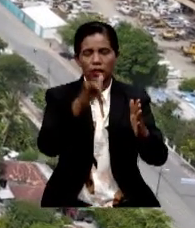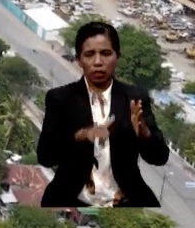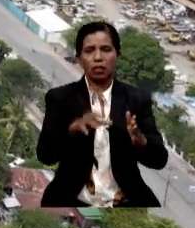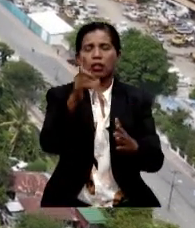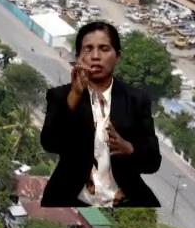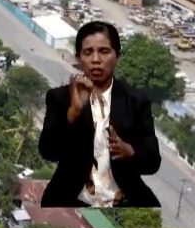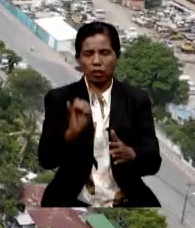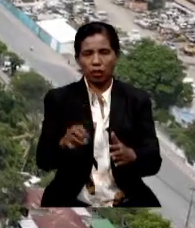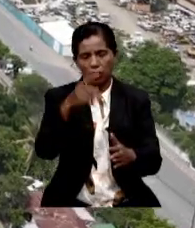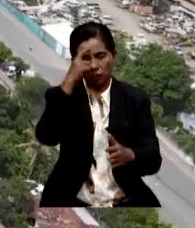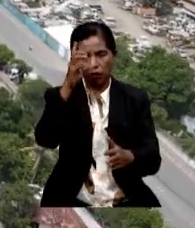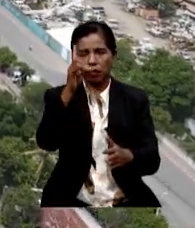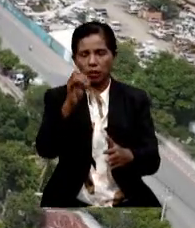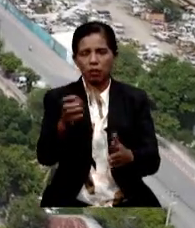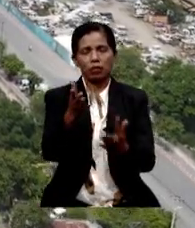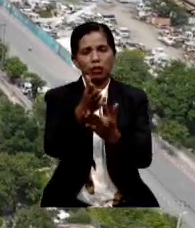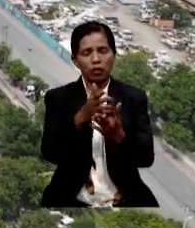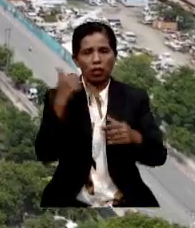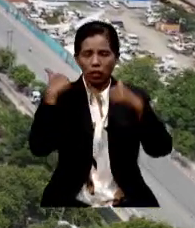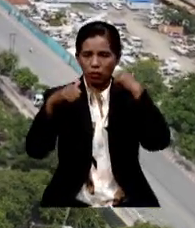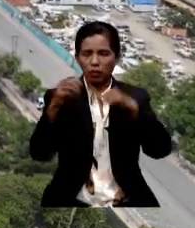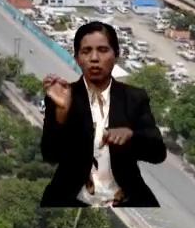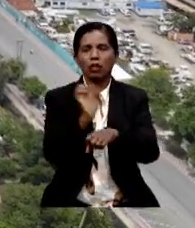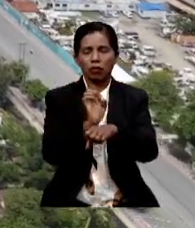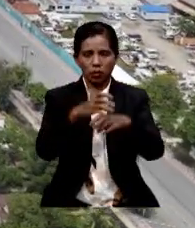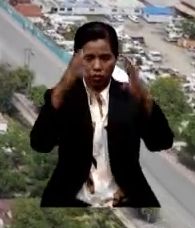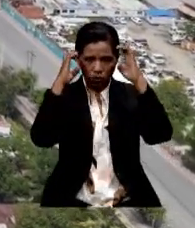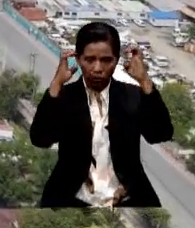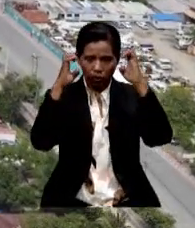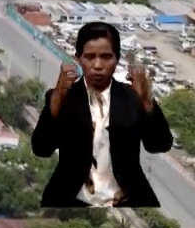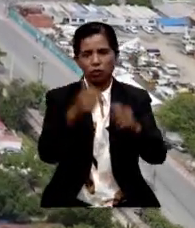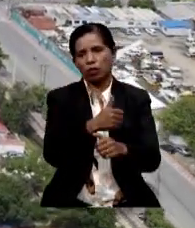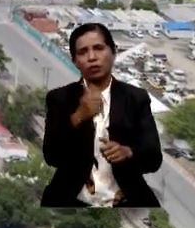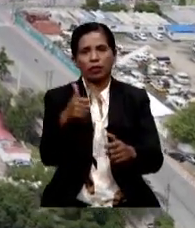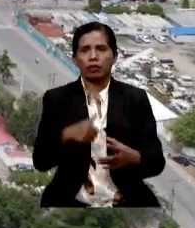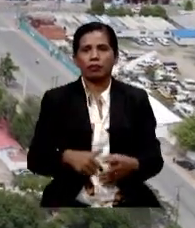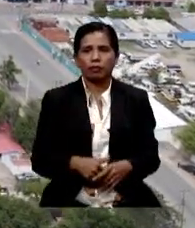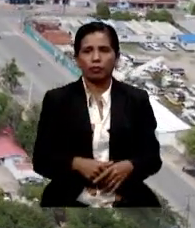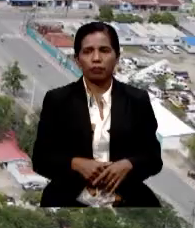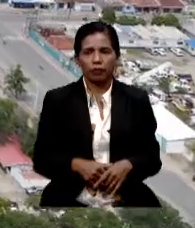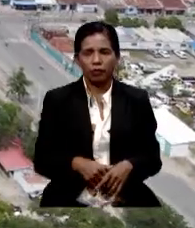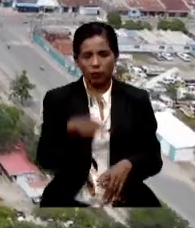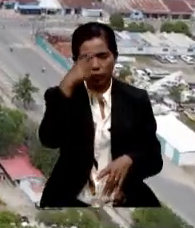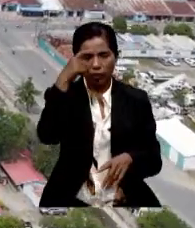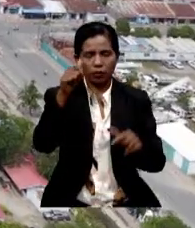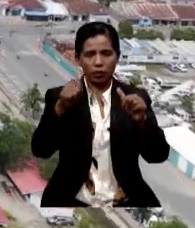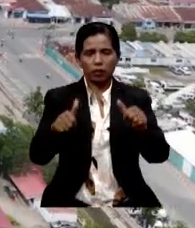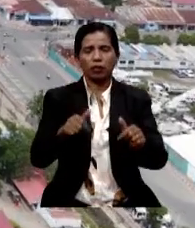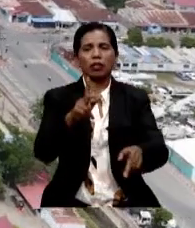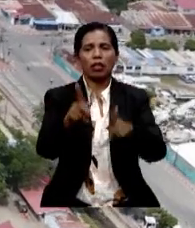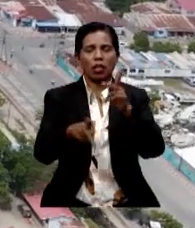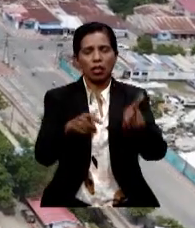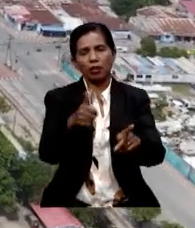dele, tamadili mak centro ba atividade economia, educação, no selutan. Tane, e a cidadão